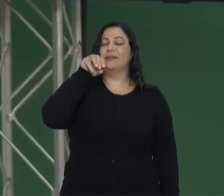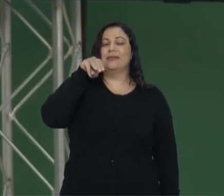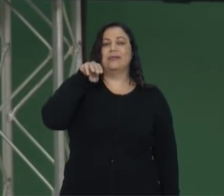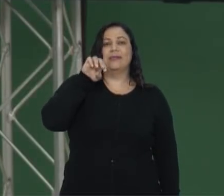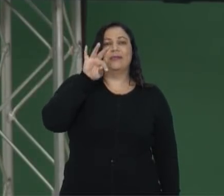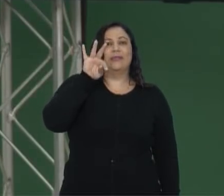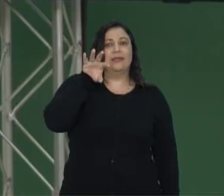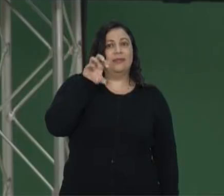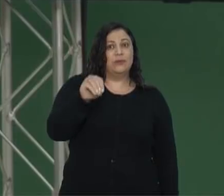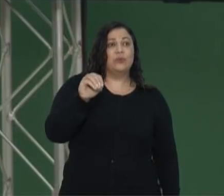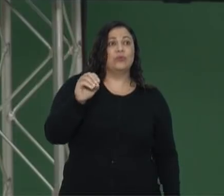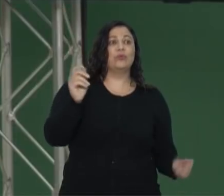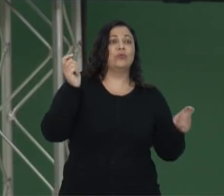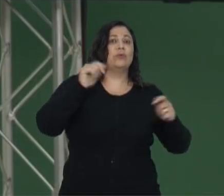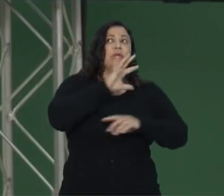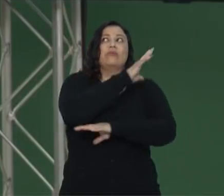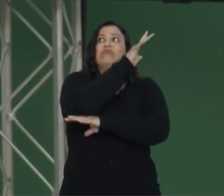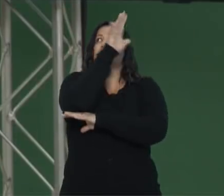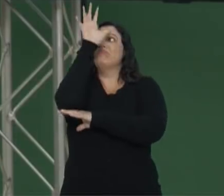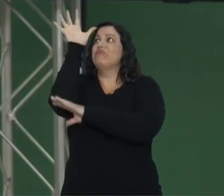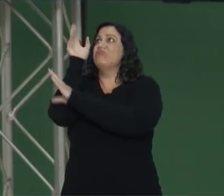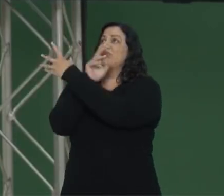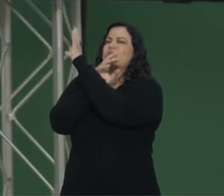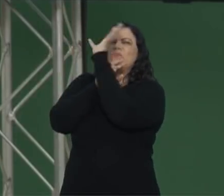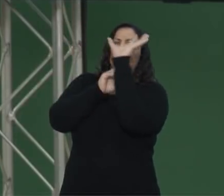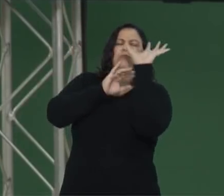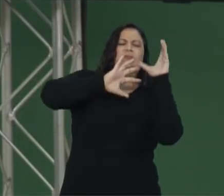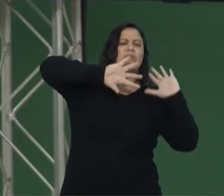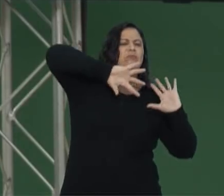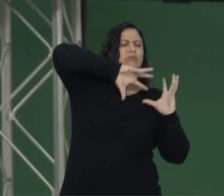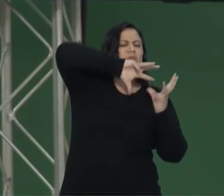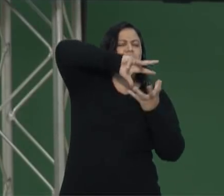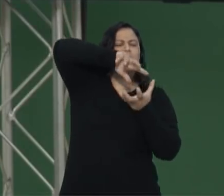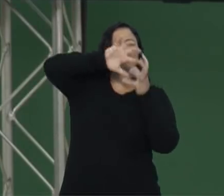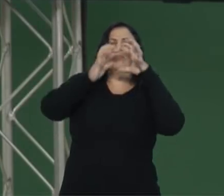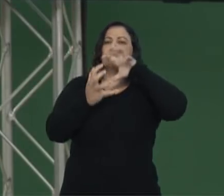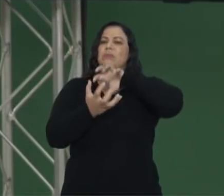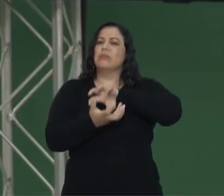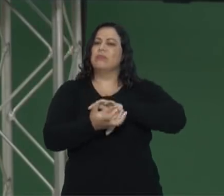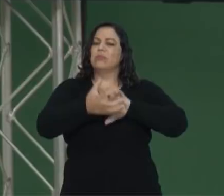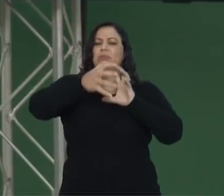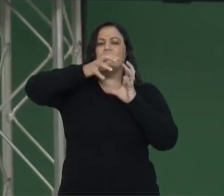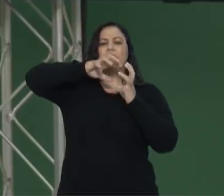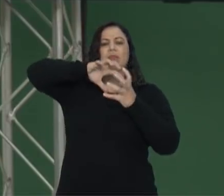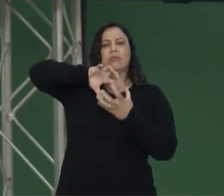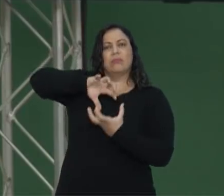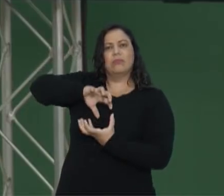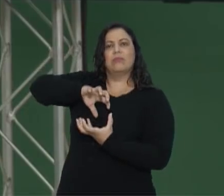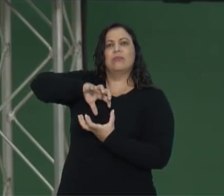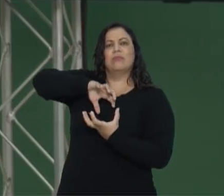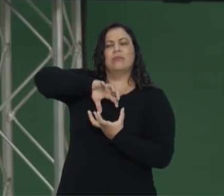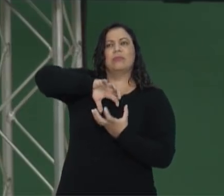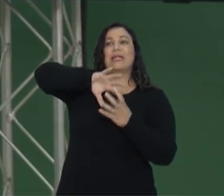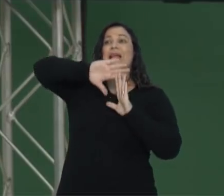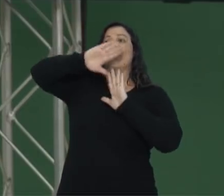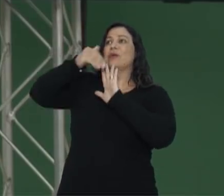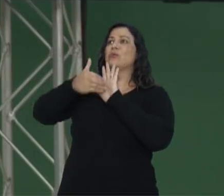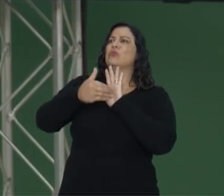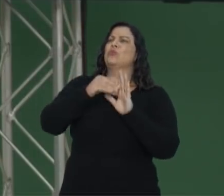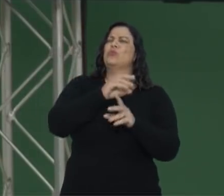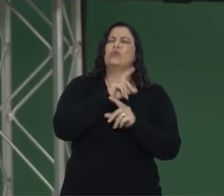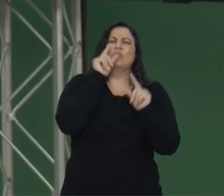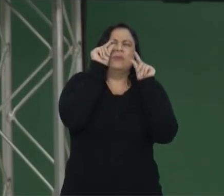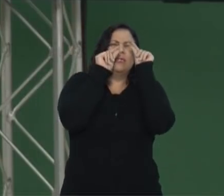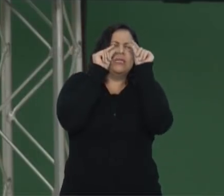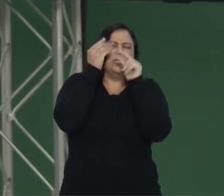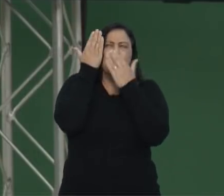estão presentes na natureza, eles estão aqui. As suas estruturas são muito pequenas, eu não consigo ver a olho nu. E quando ele se deposita,